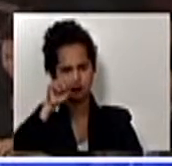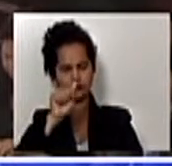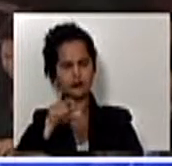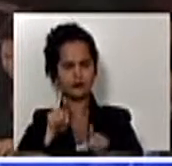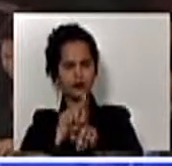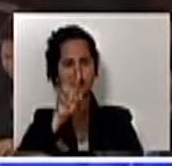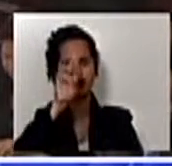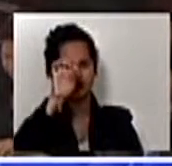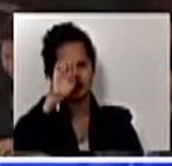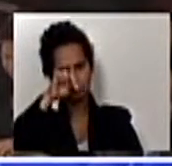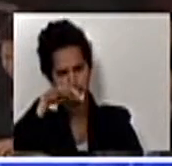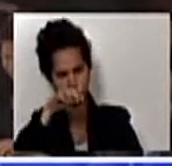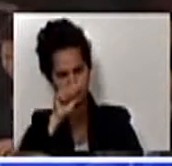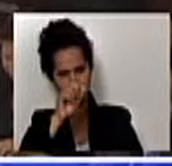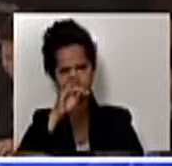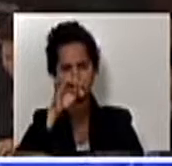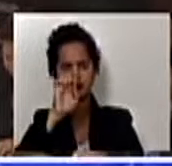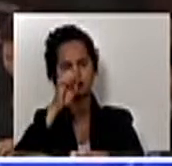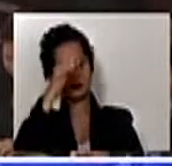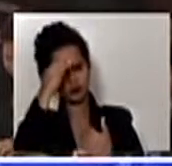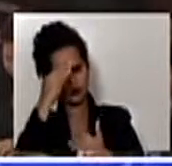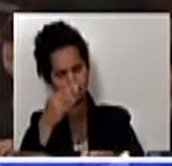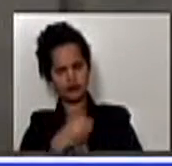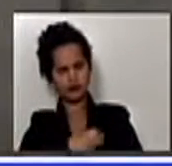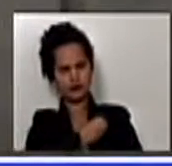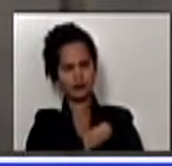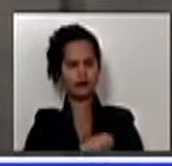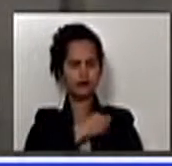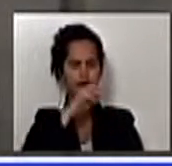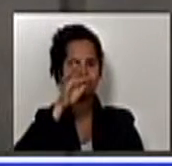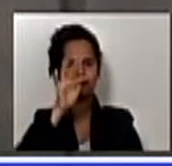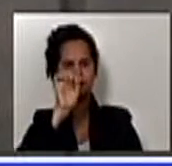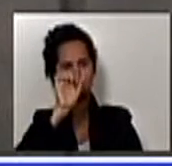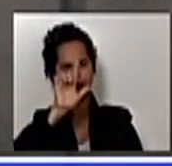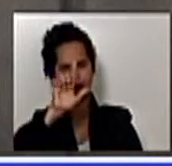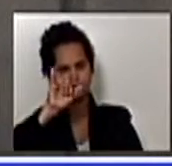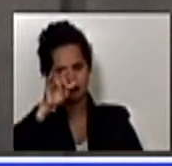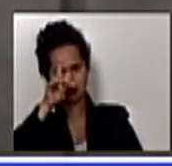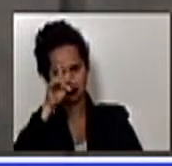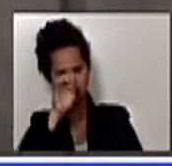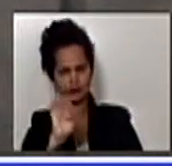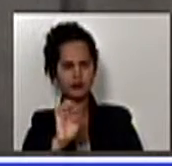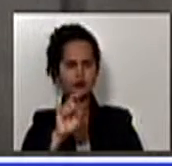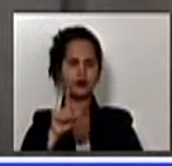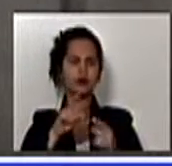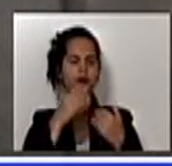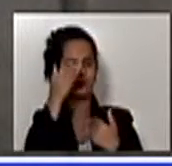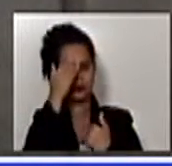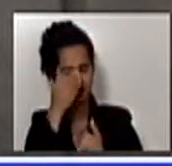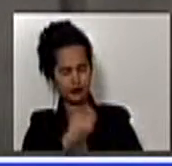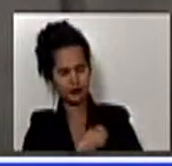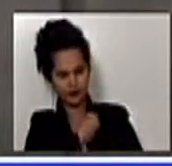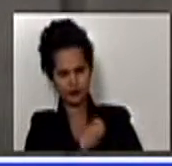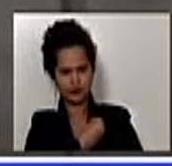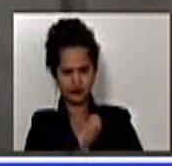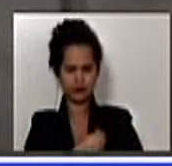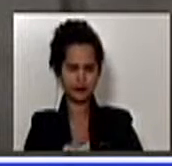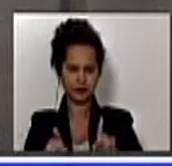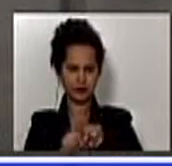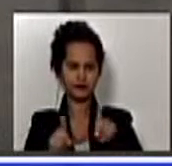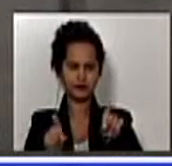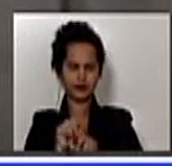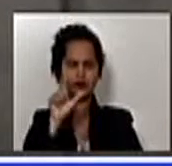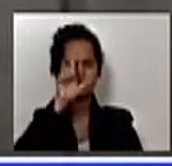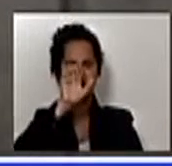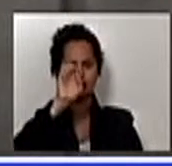de execução orçamentária da CEPLAG, Felipe Queiroz, supervisor de execução orçamentária da CEPLAG,